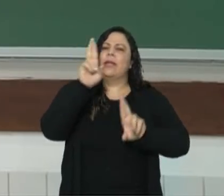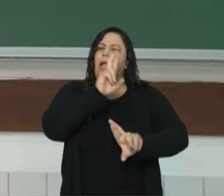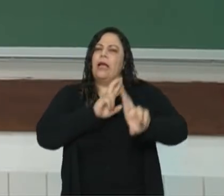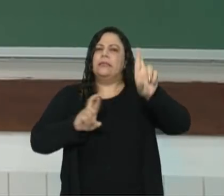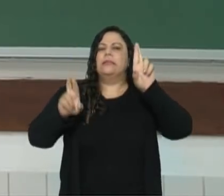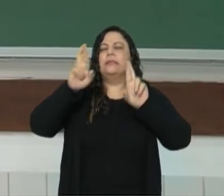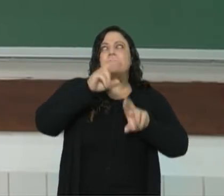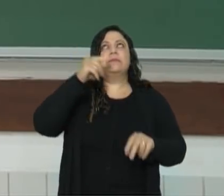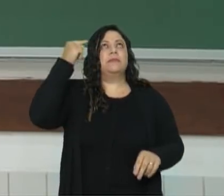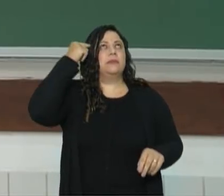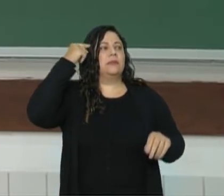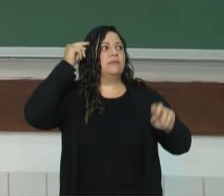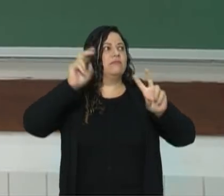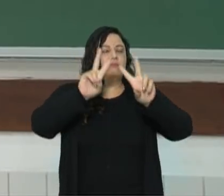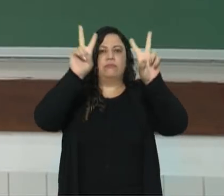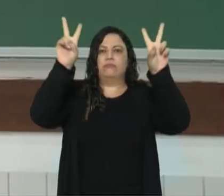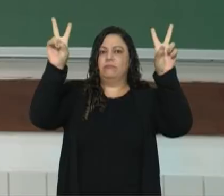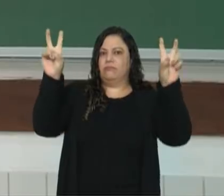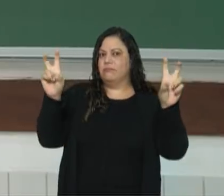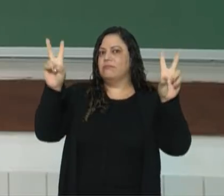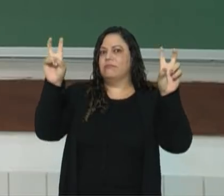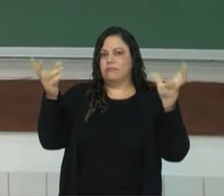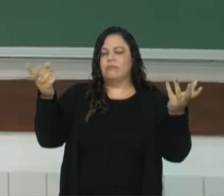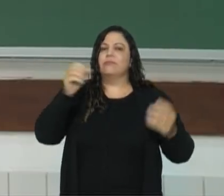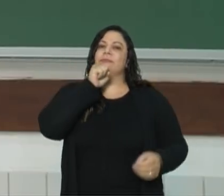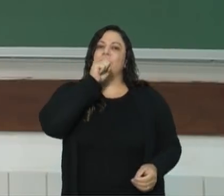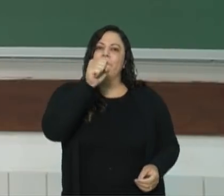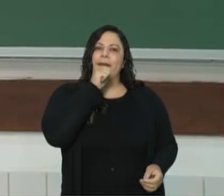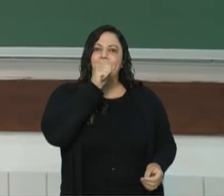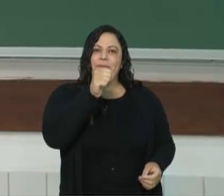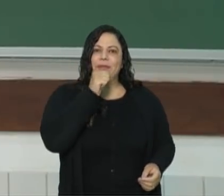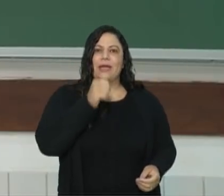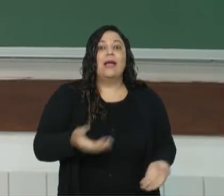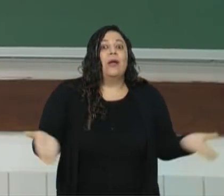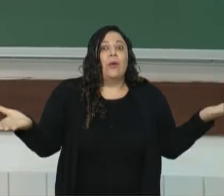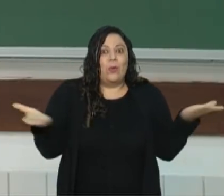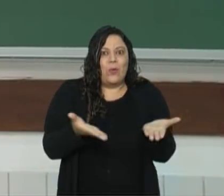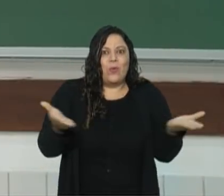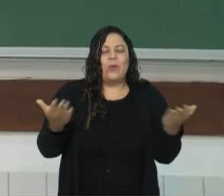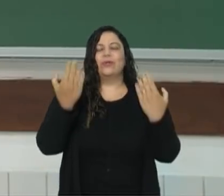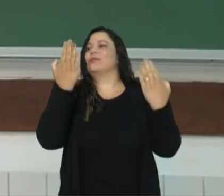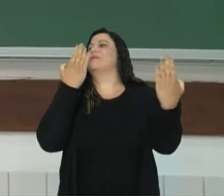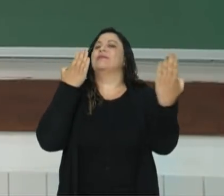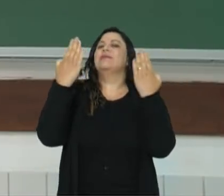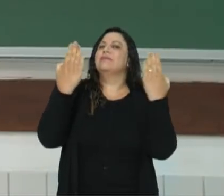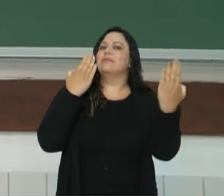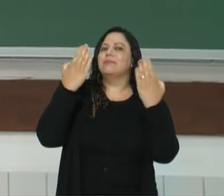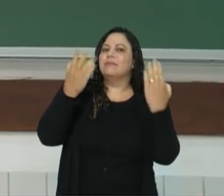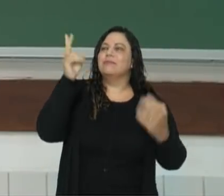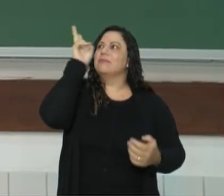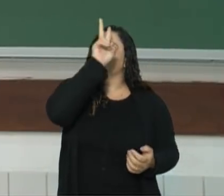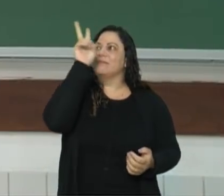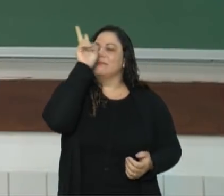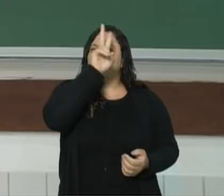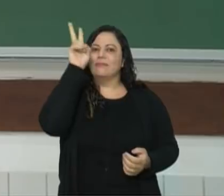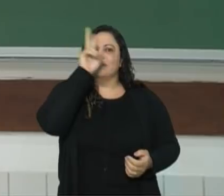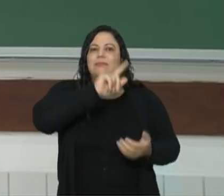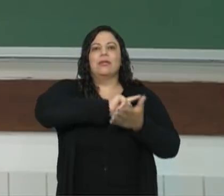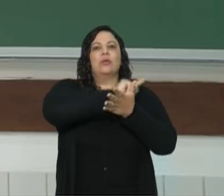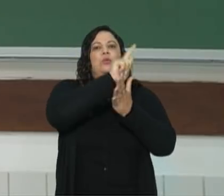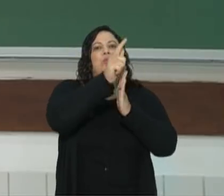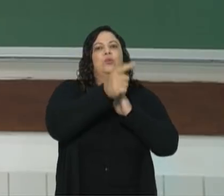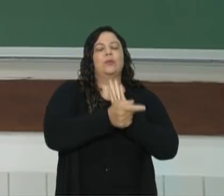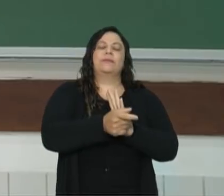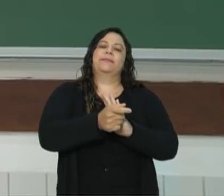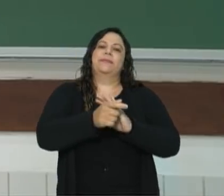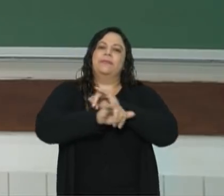tema, falando de reportagem. Hoje nós vamos fazer uma comparação e lembrando do gênero notícia. Vamos